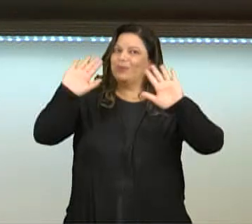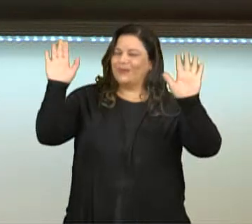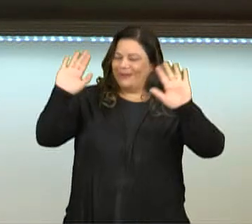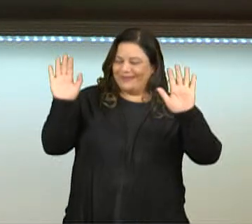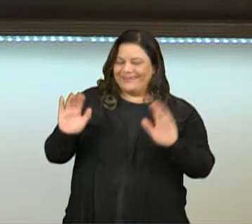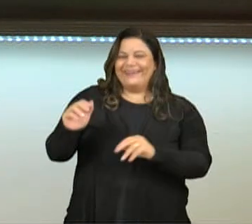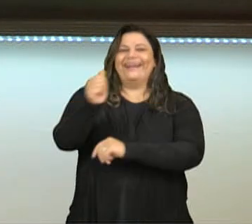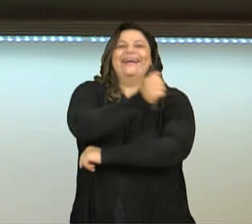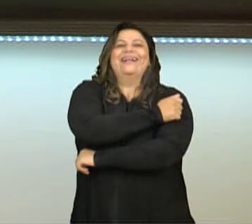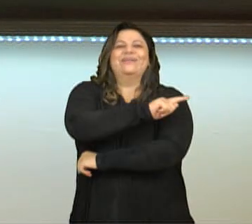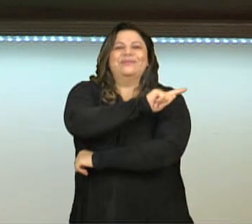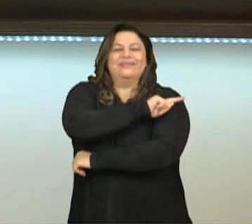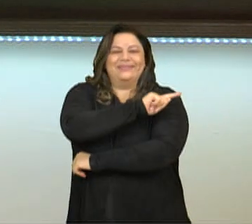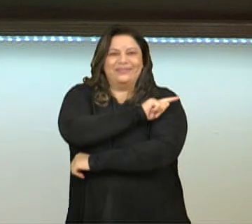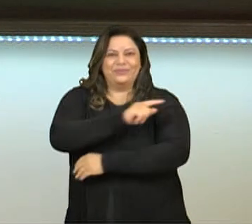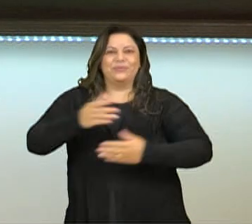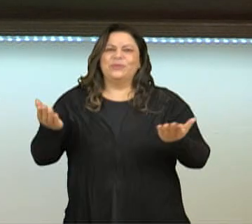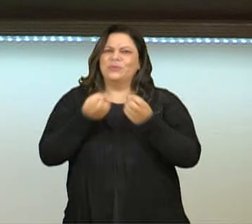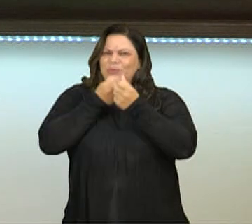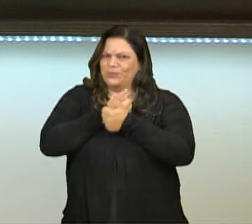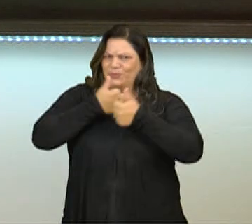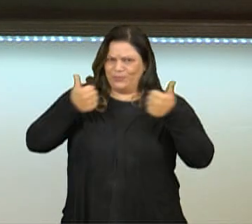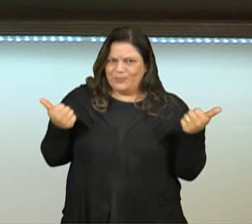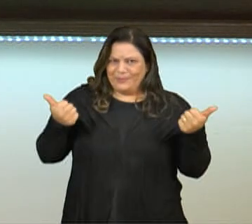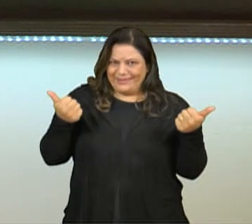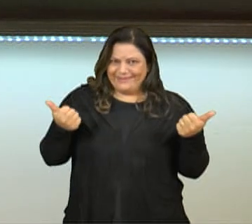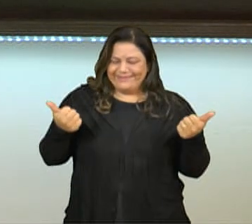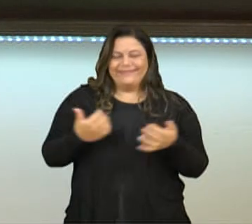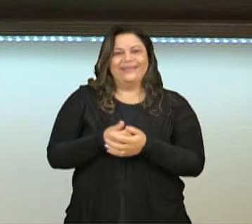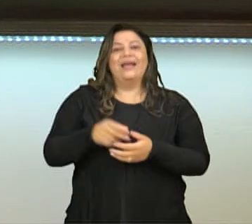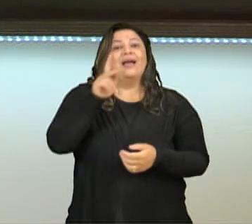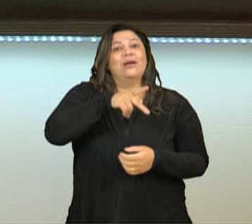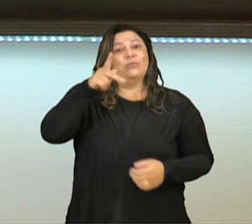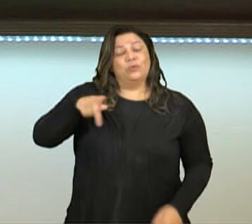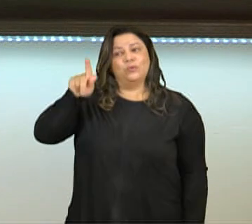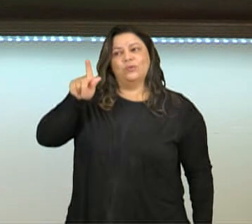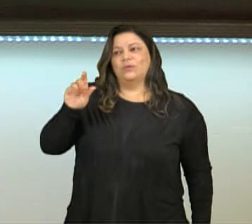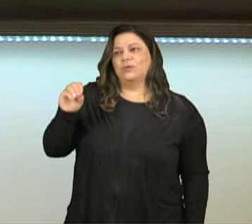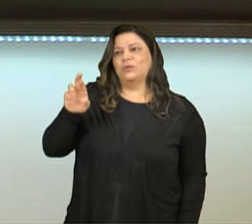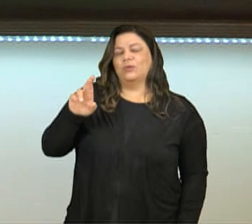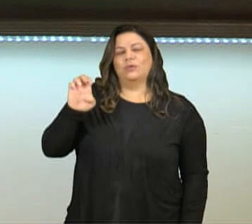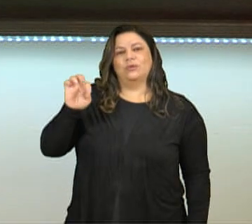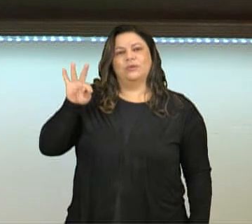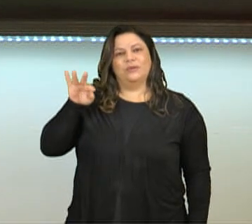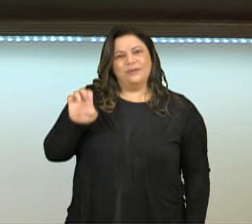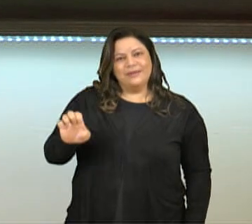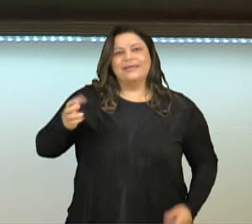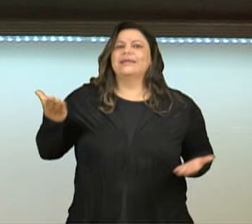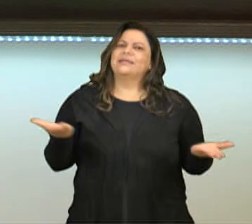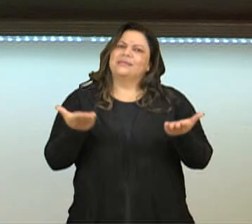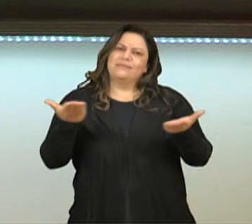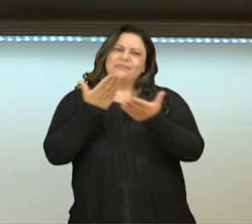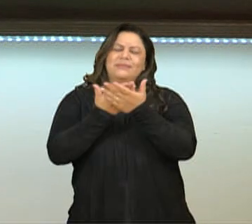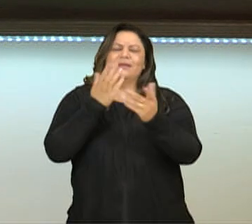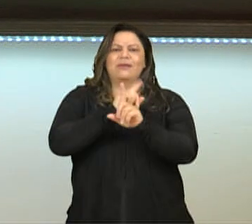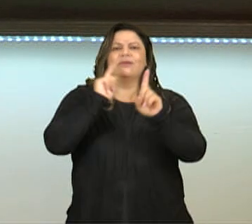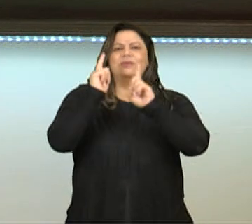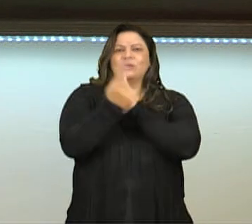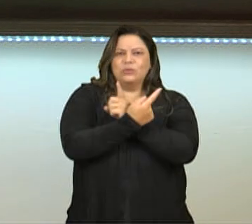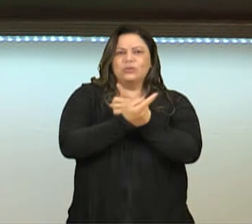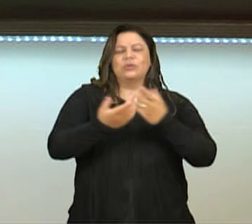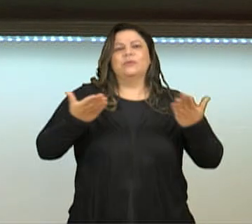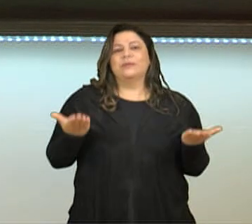Olá, meus queridos alunos do 7º ano, tudo bem com vocês? Eu sou a professora Gorete Wozniak, estamos aqui para uma aula de